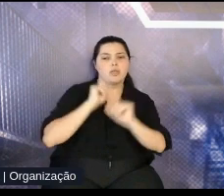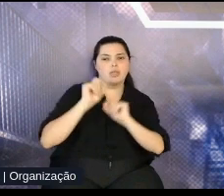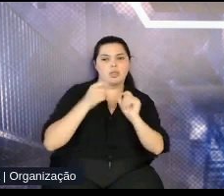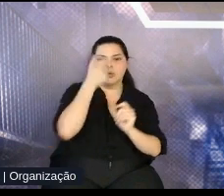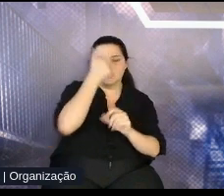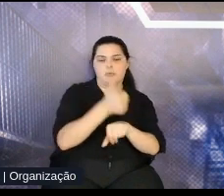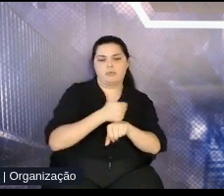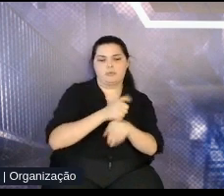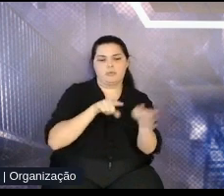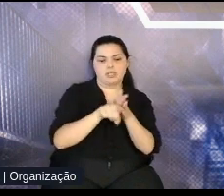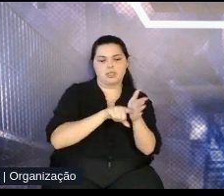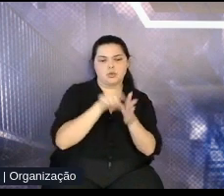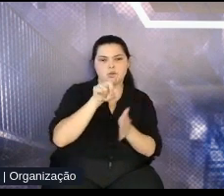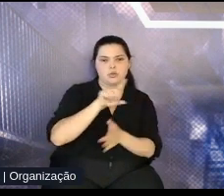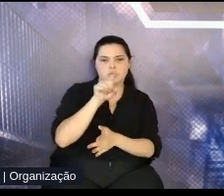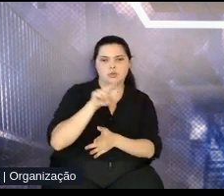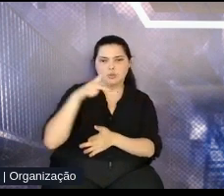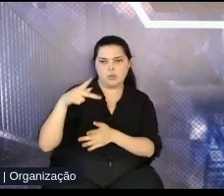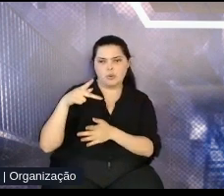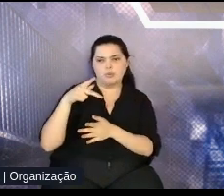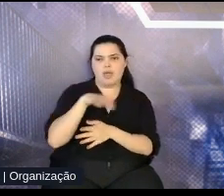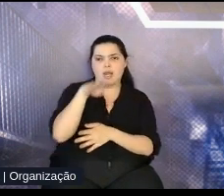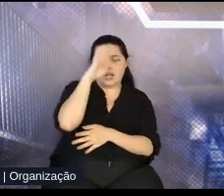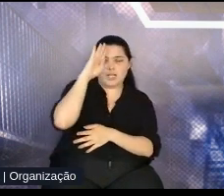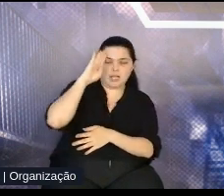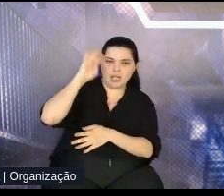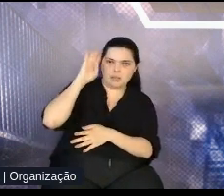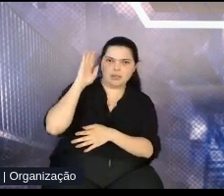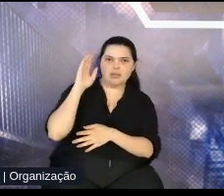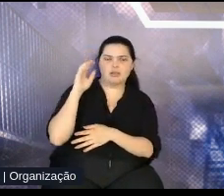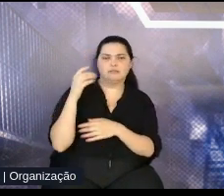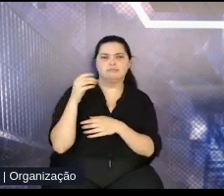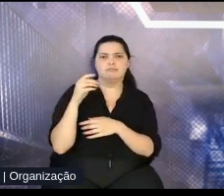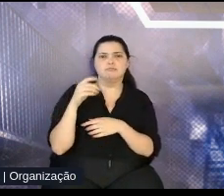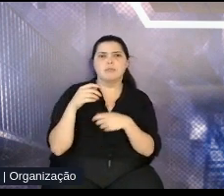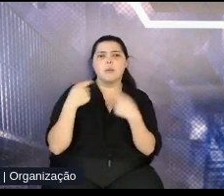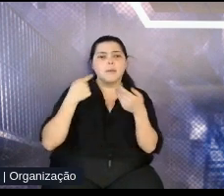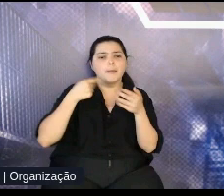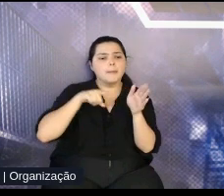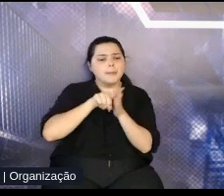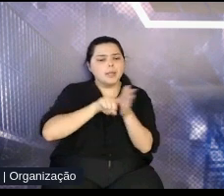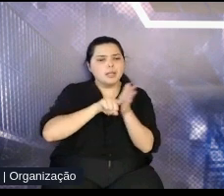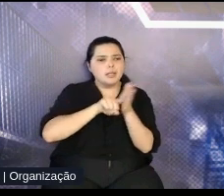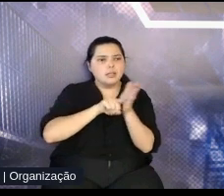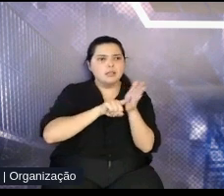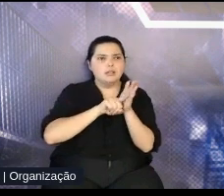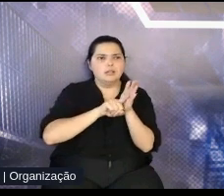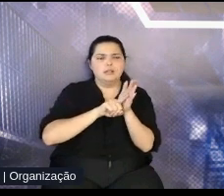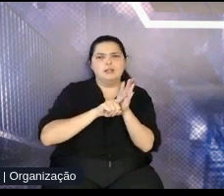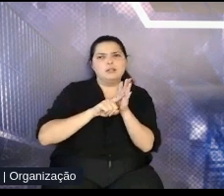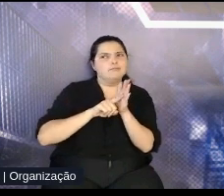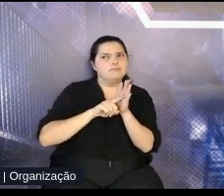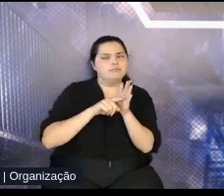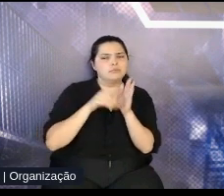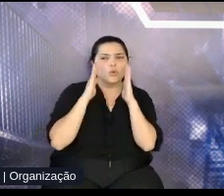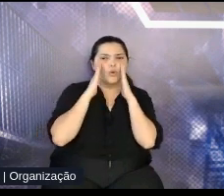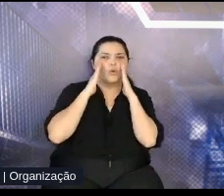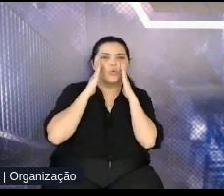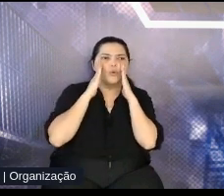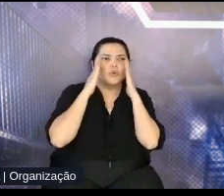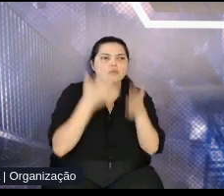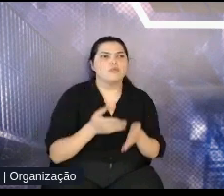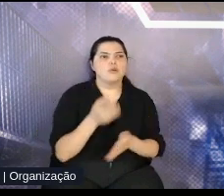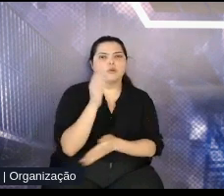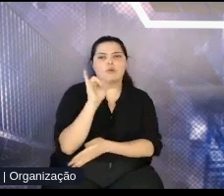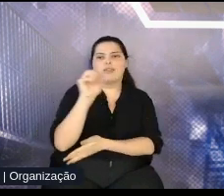na ZUP como a nível acadêmico, é uma linha de pesquisa que ela vai muito no tocante ali da inteligência